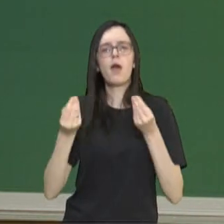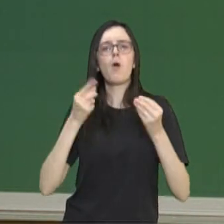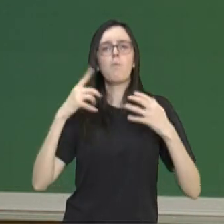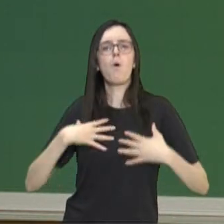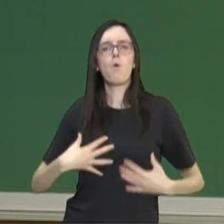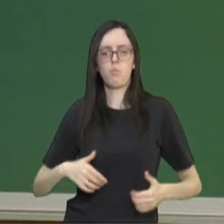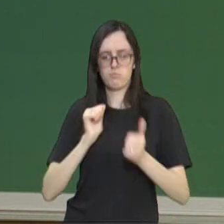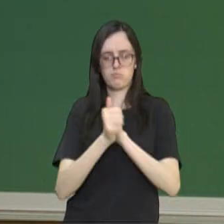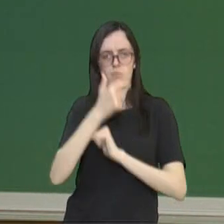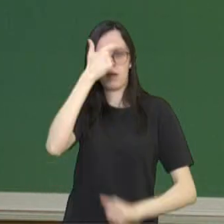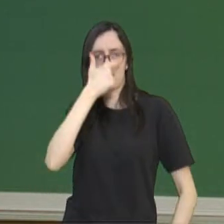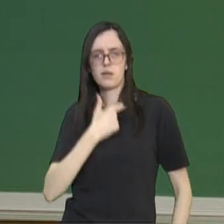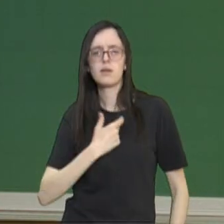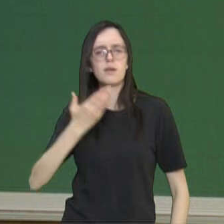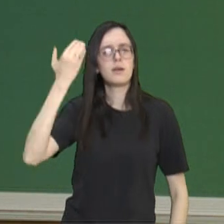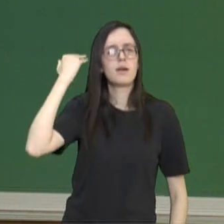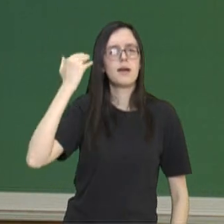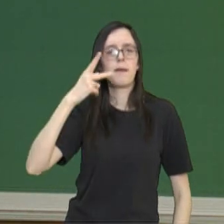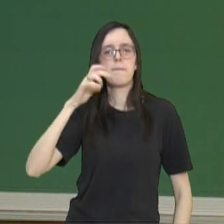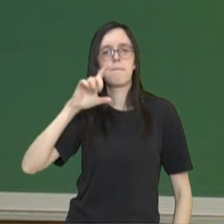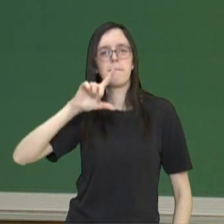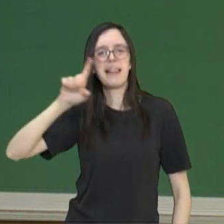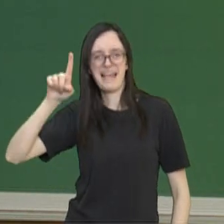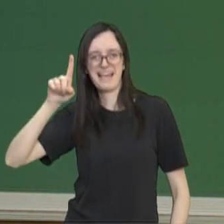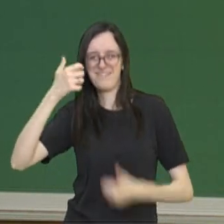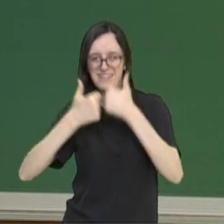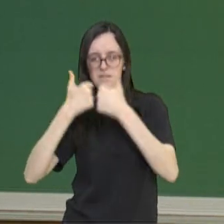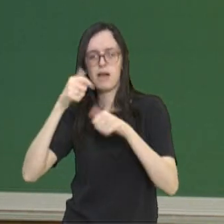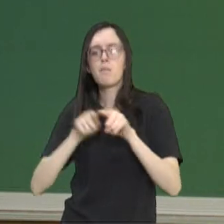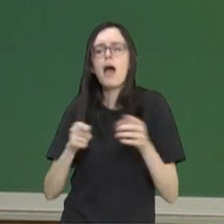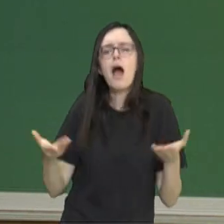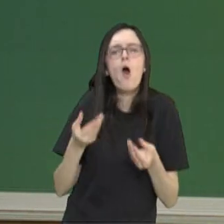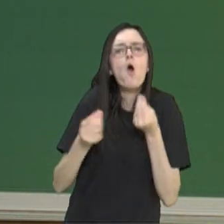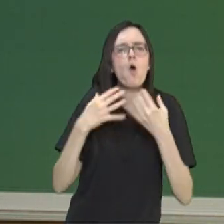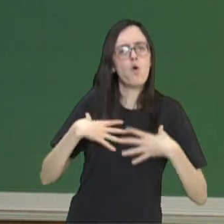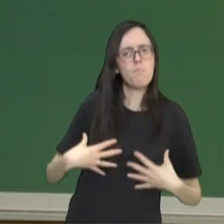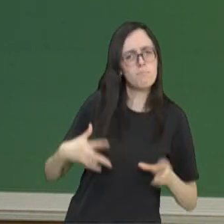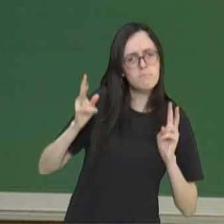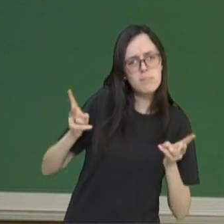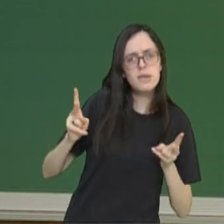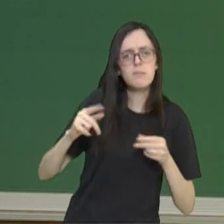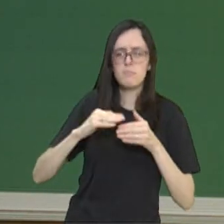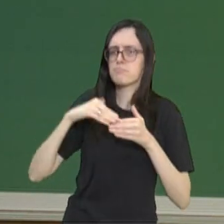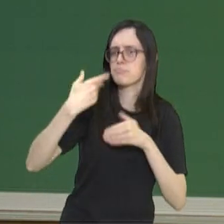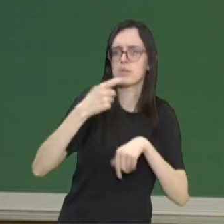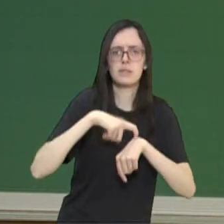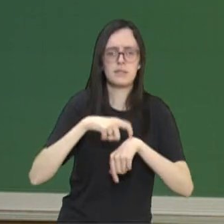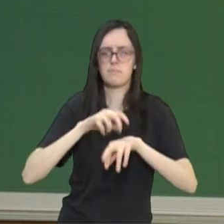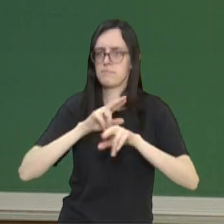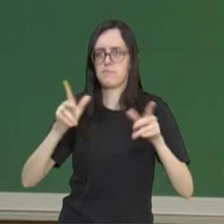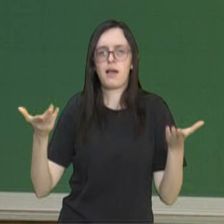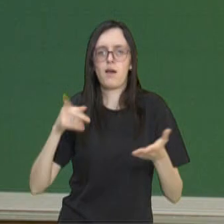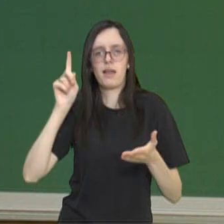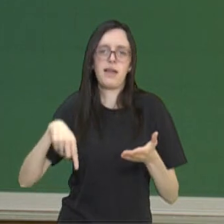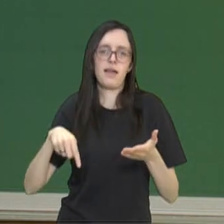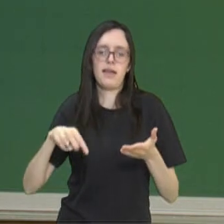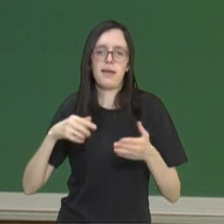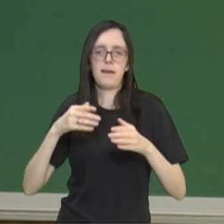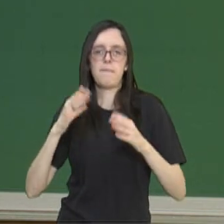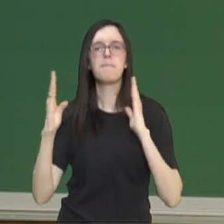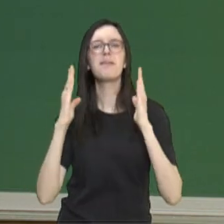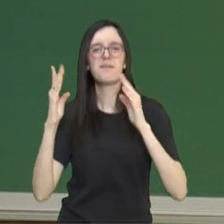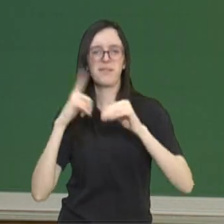Os professores costumam trabalhar esses conceitos, esses conteúdos, né, da história. Eu falei também numa outra aula sobre até